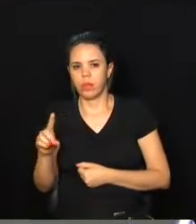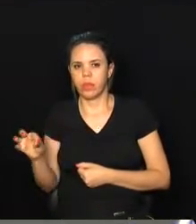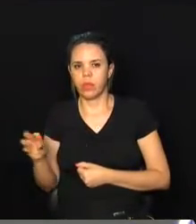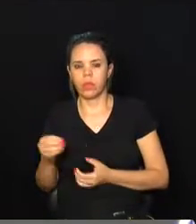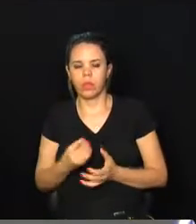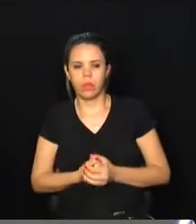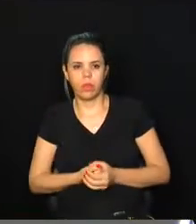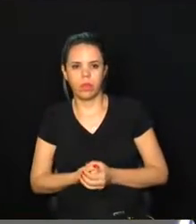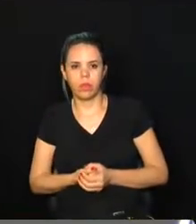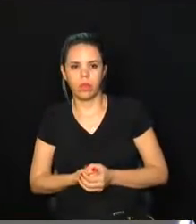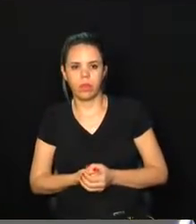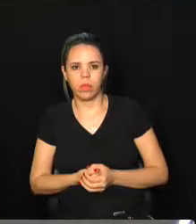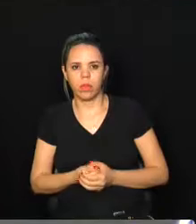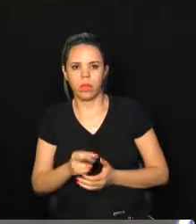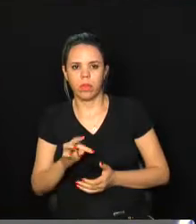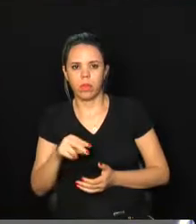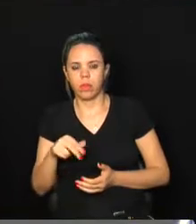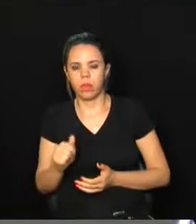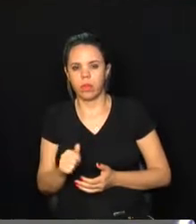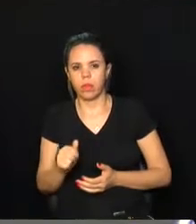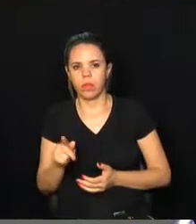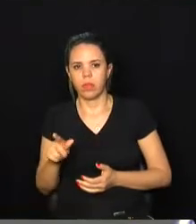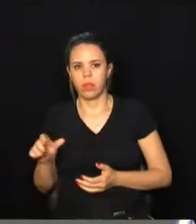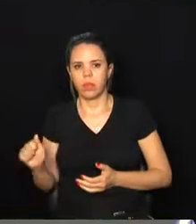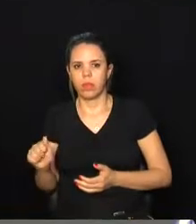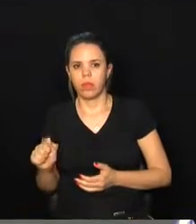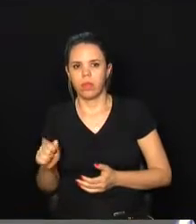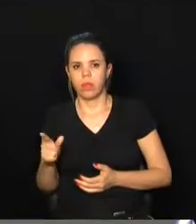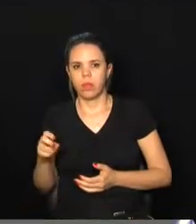Roberto, para a Renata, depois para a Paula, para